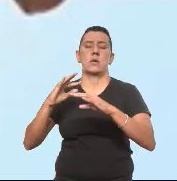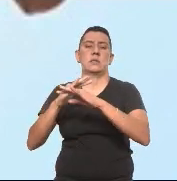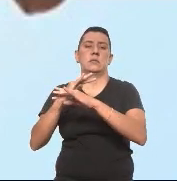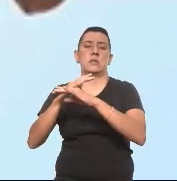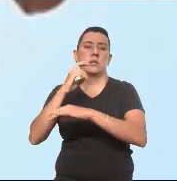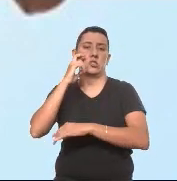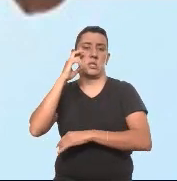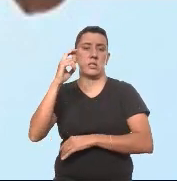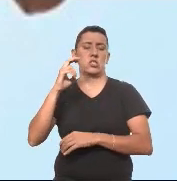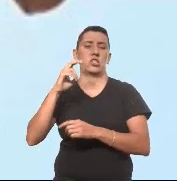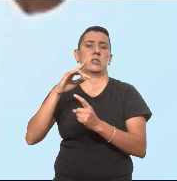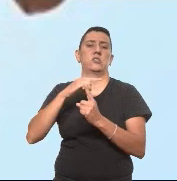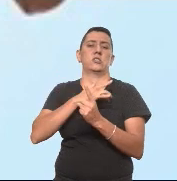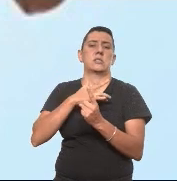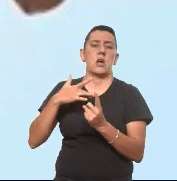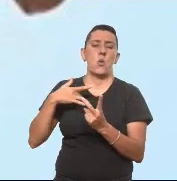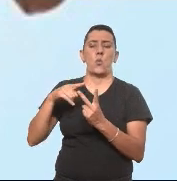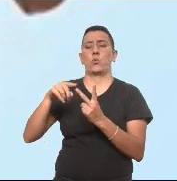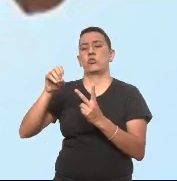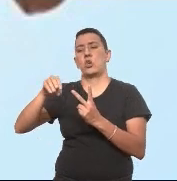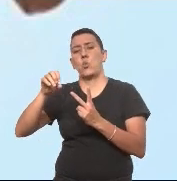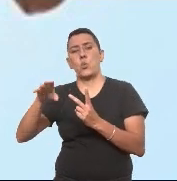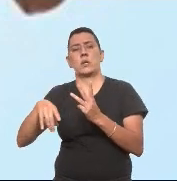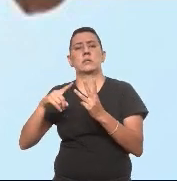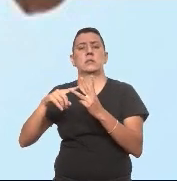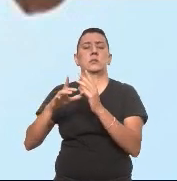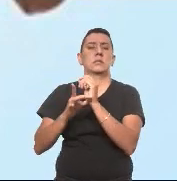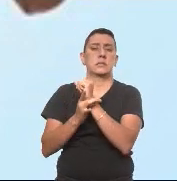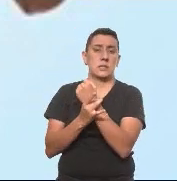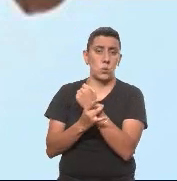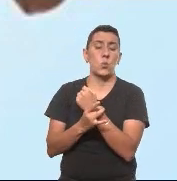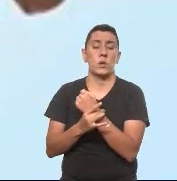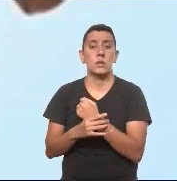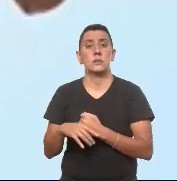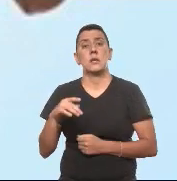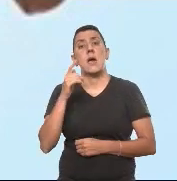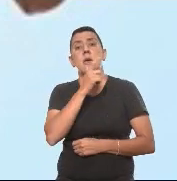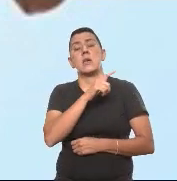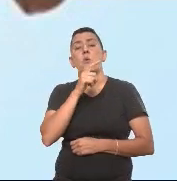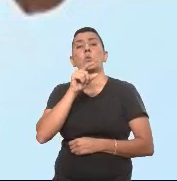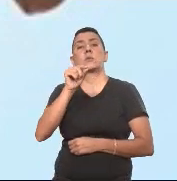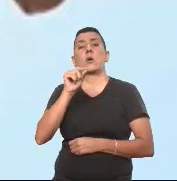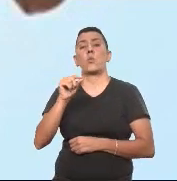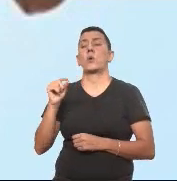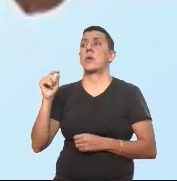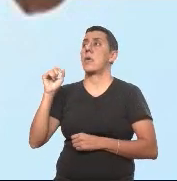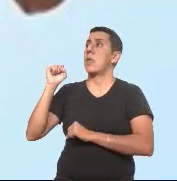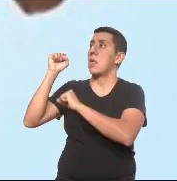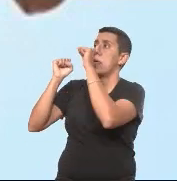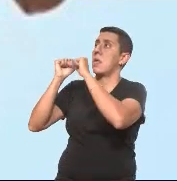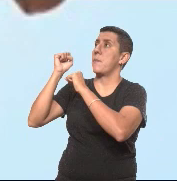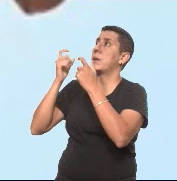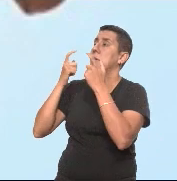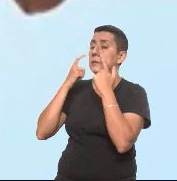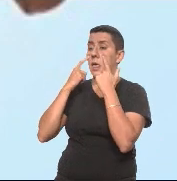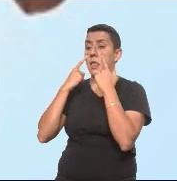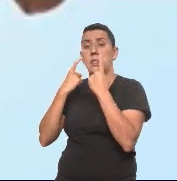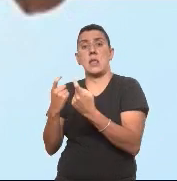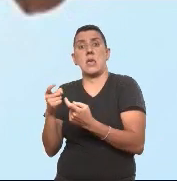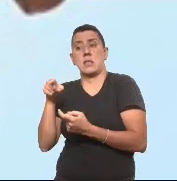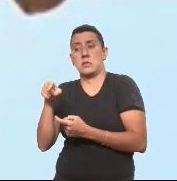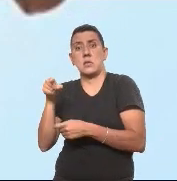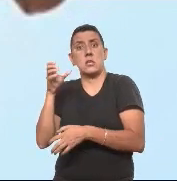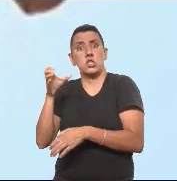na área de saúde educação segurança e atrai investimentos porque se você tem uma cidade com todo esse arsenal de